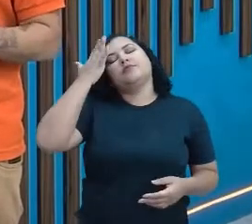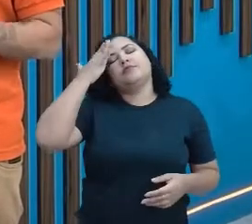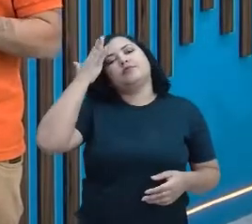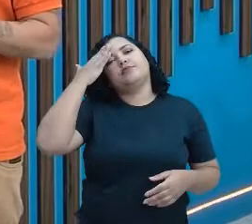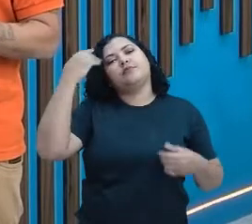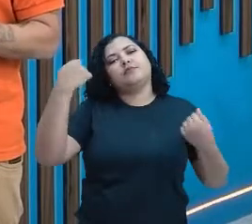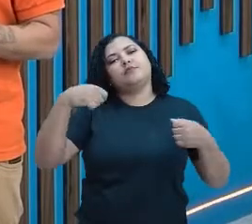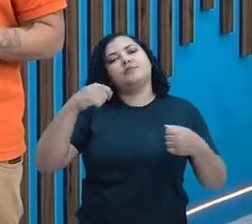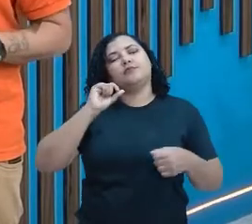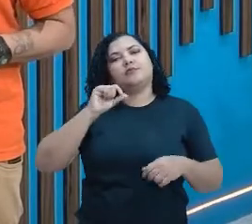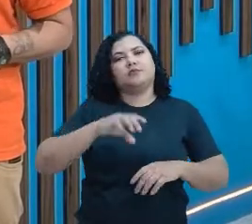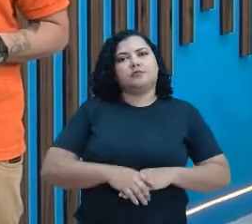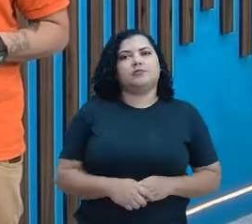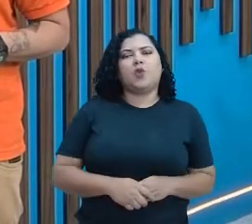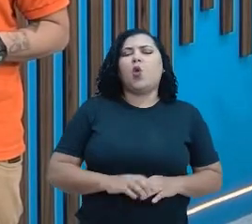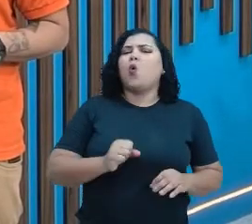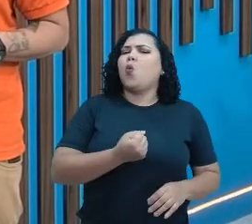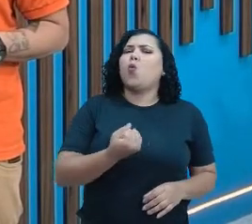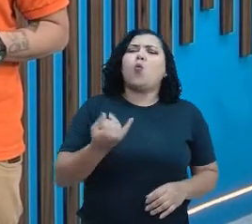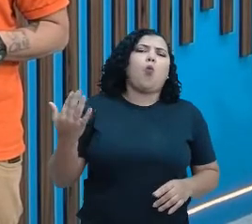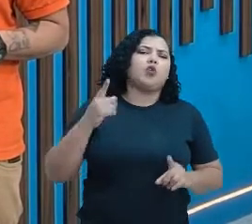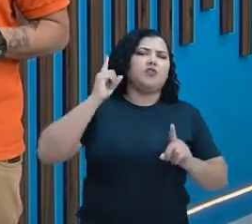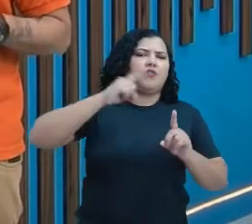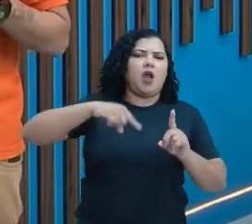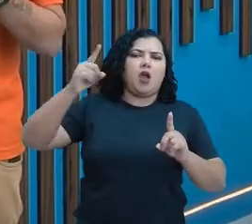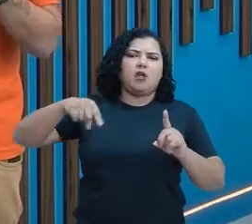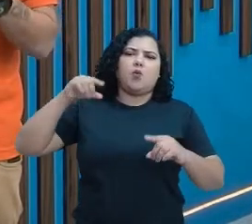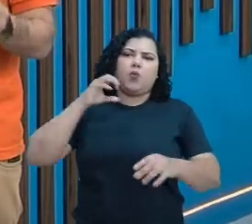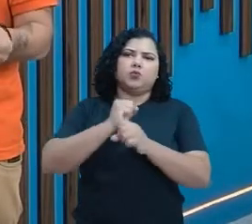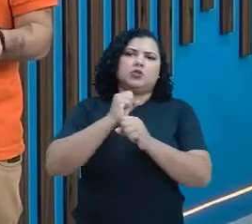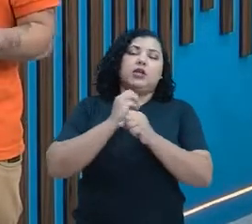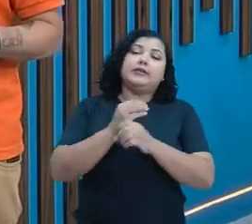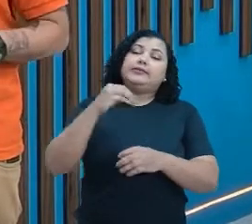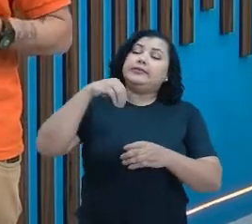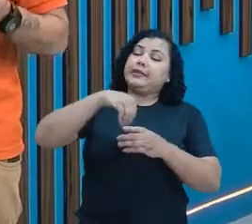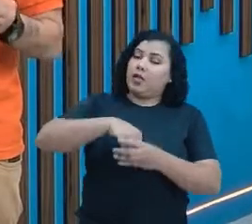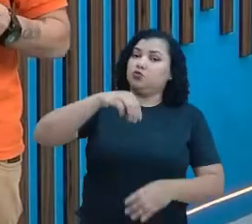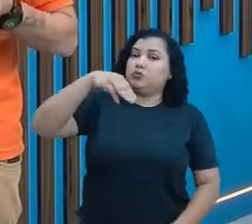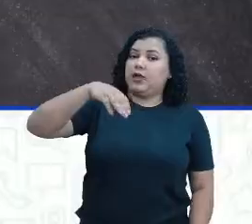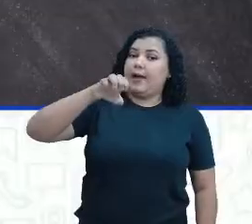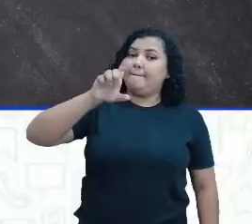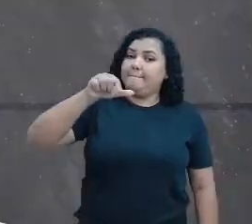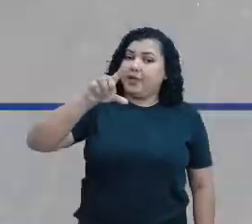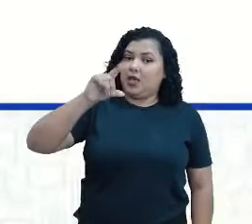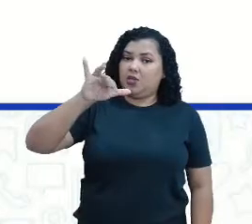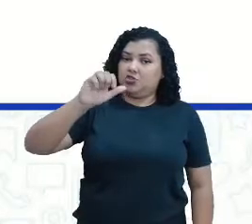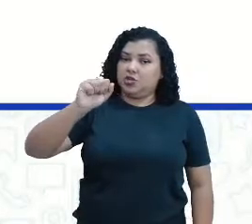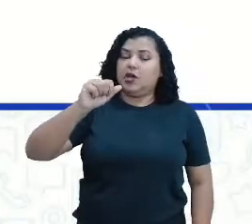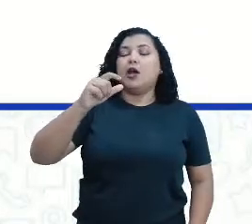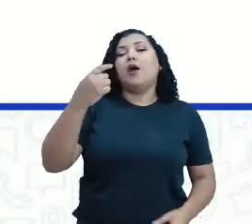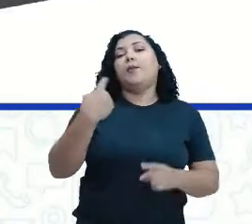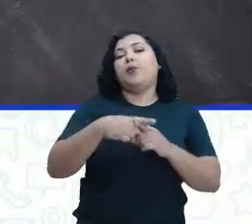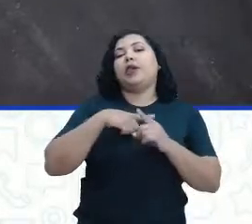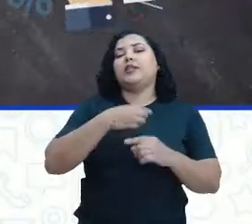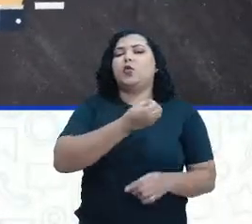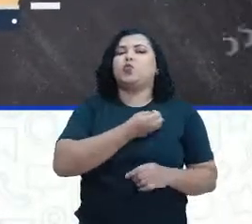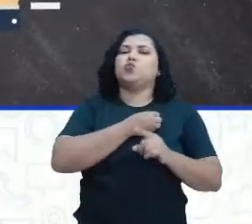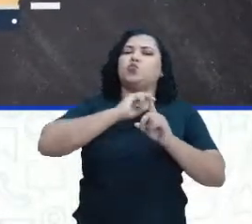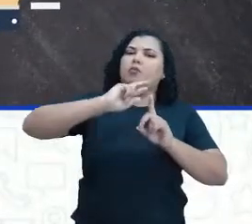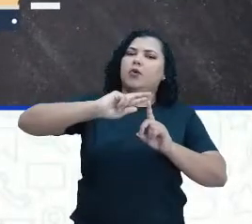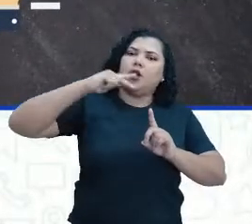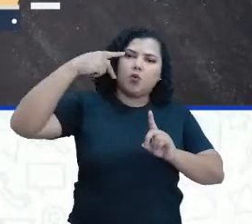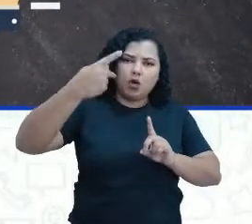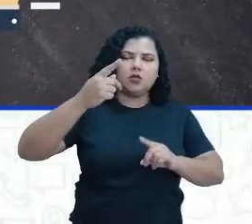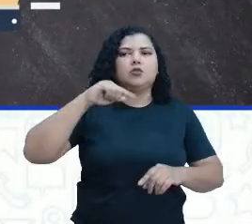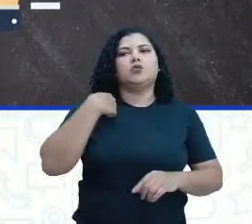o quanto variou da pontuação em torno da média, a gente tem a unidade ao quadrado, nesse caso aí, a gente encontra